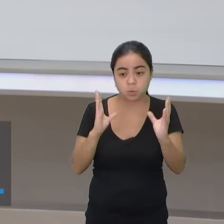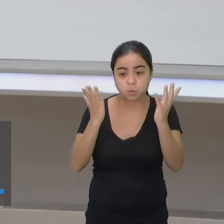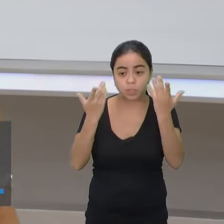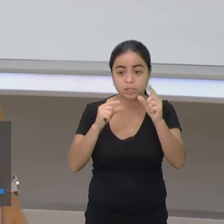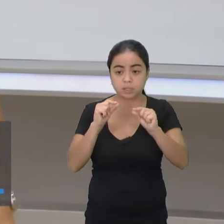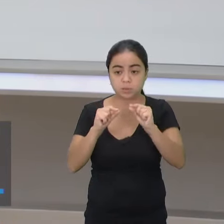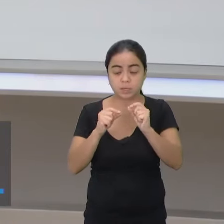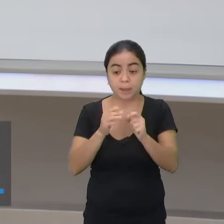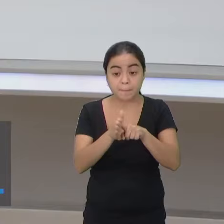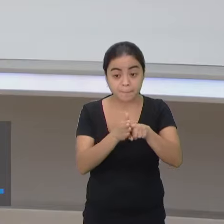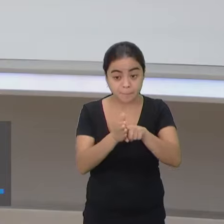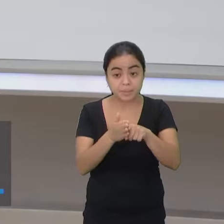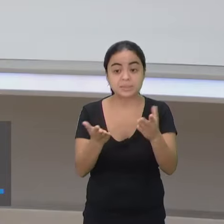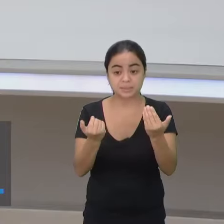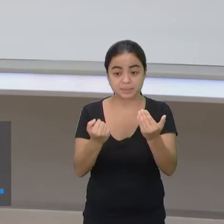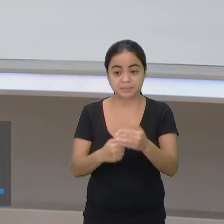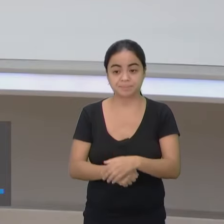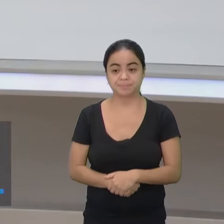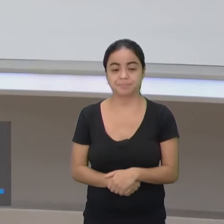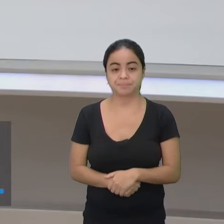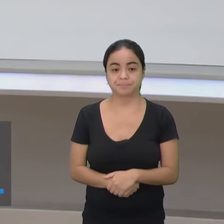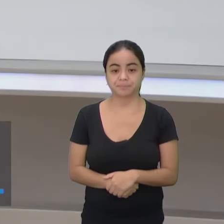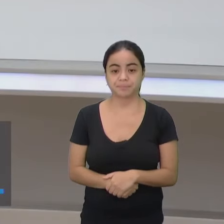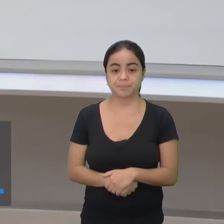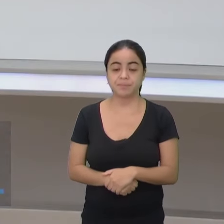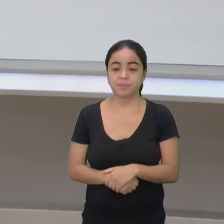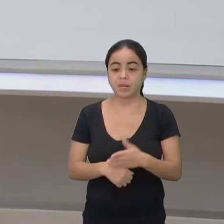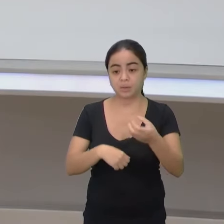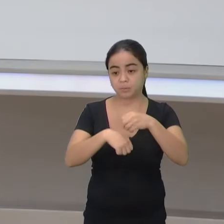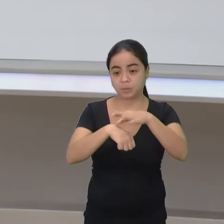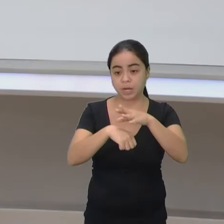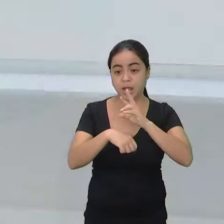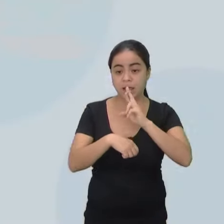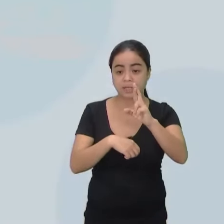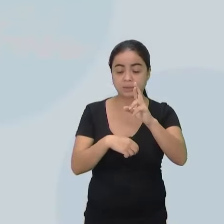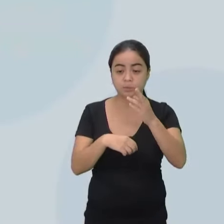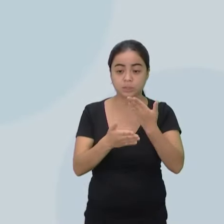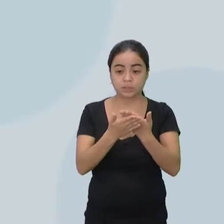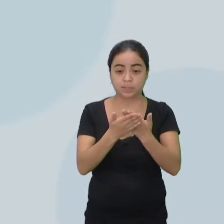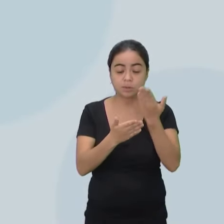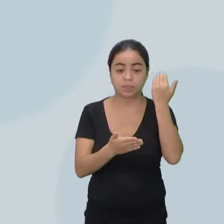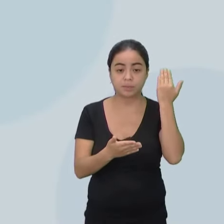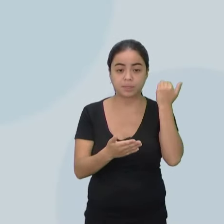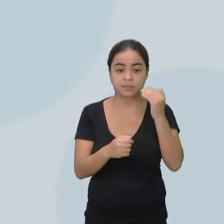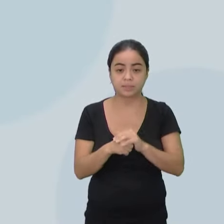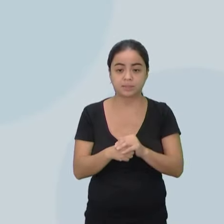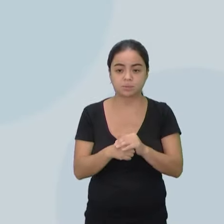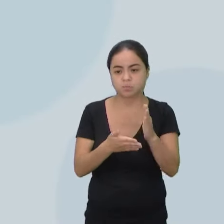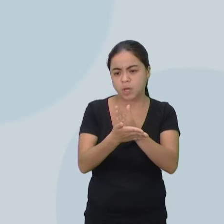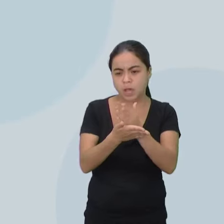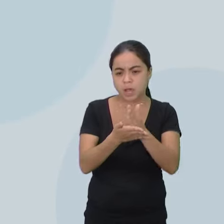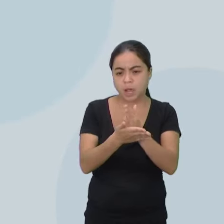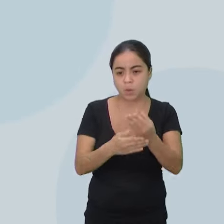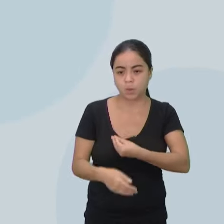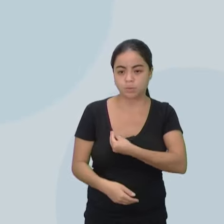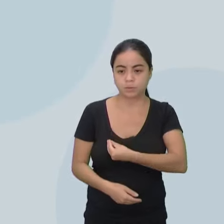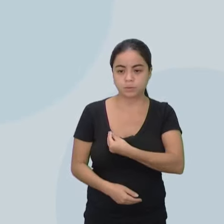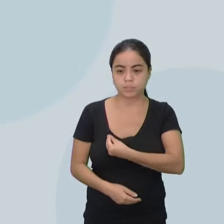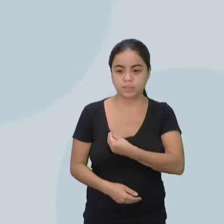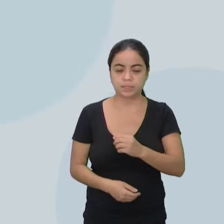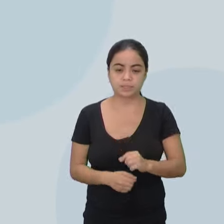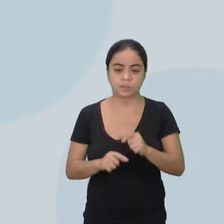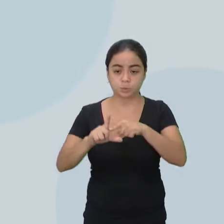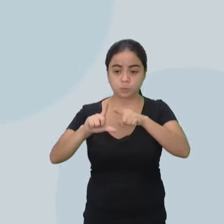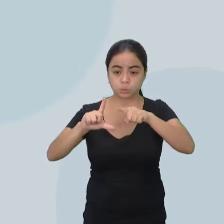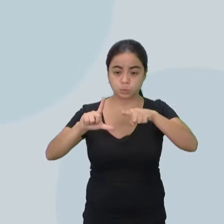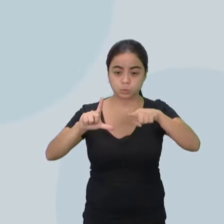bom? Pesquisa aí pra vocês, tá? E aí eu deixo pra vocês a resposta da aula passada, ó, algumas funcionalidades do sismógrafo: entender